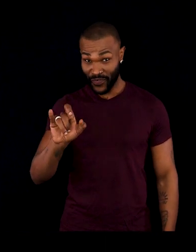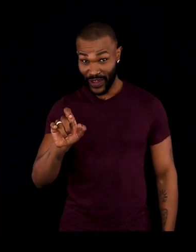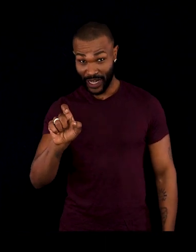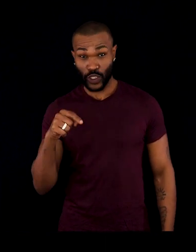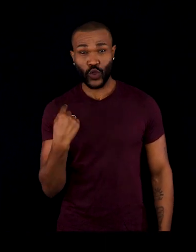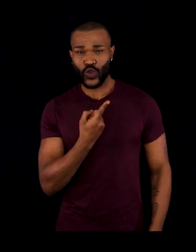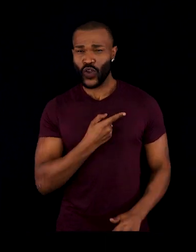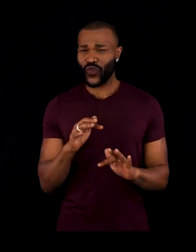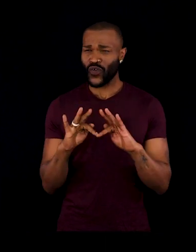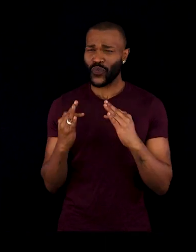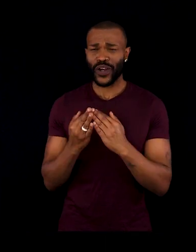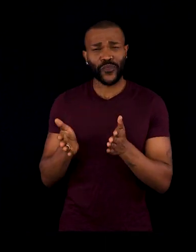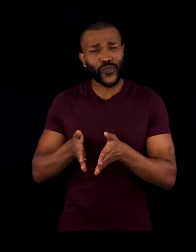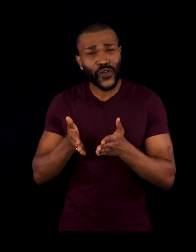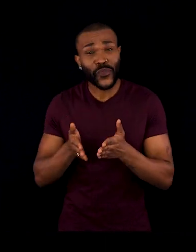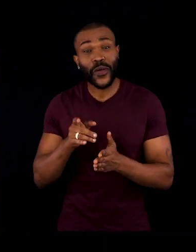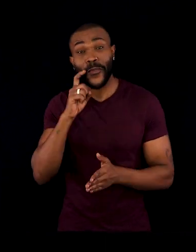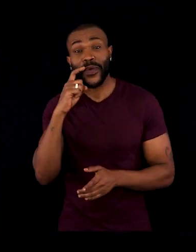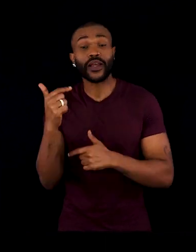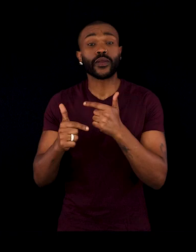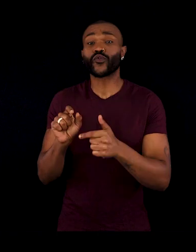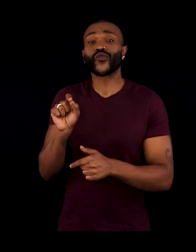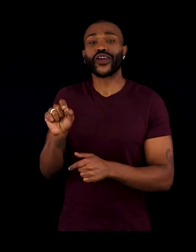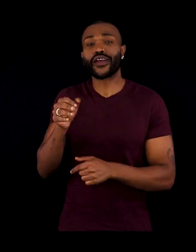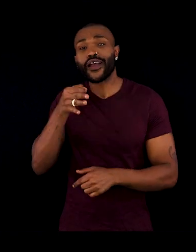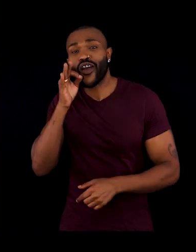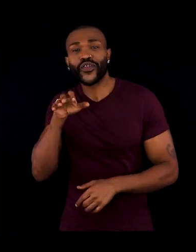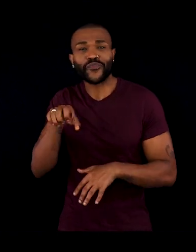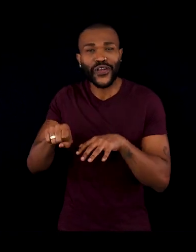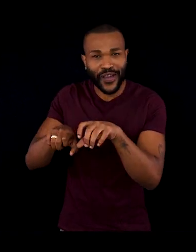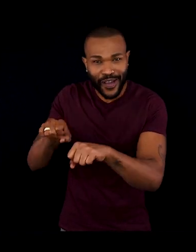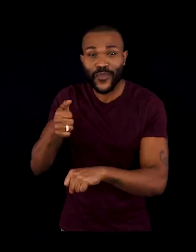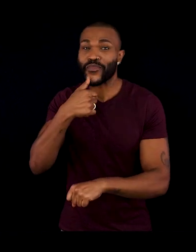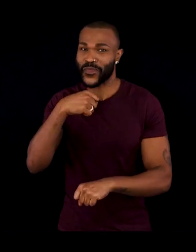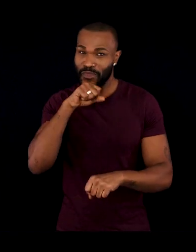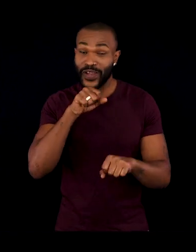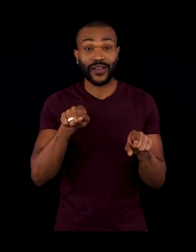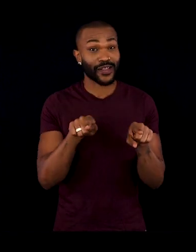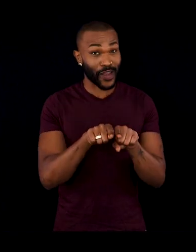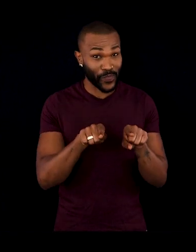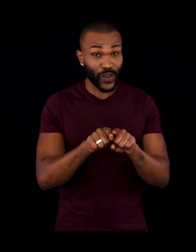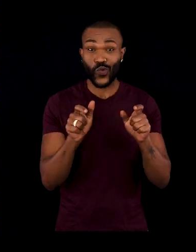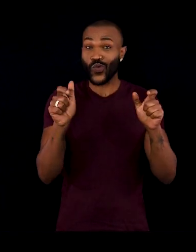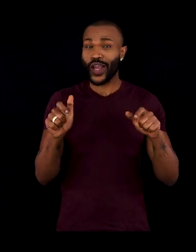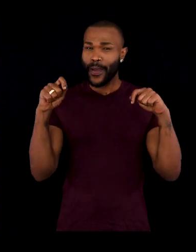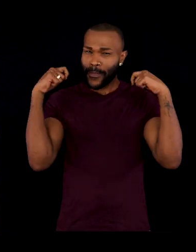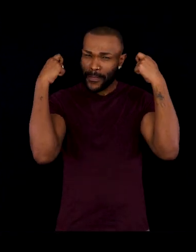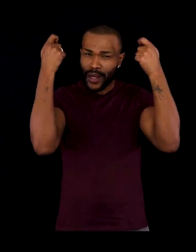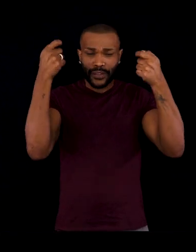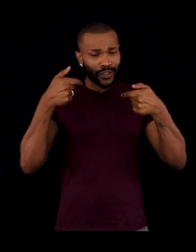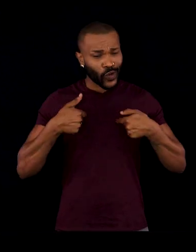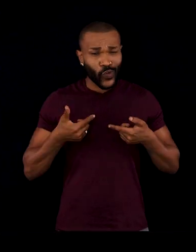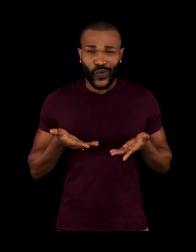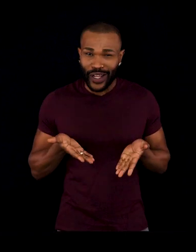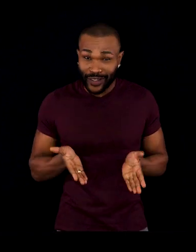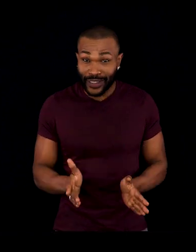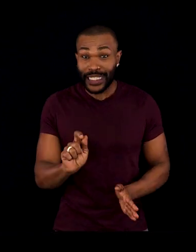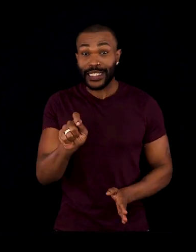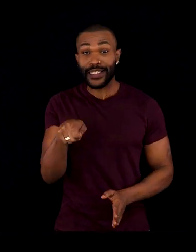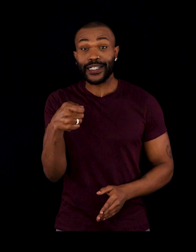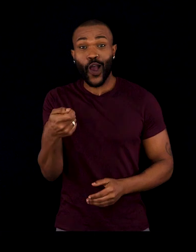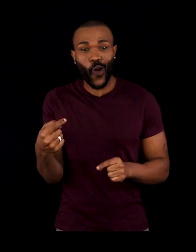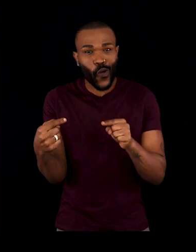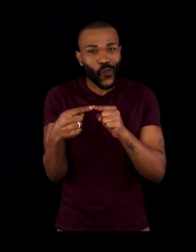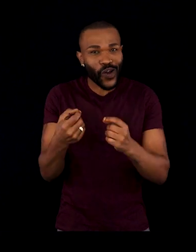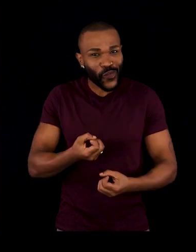Nós éramos paupérrimos, meu pai era apanhador de café, minha mãe também. Bragança é o meu berço, é chamada de